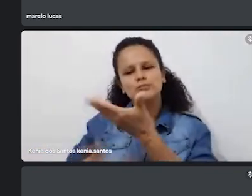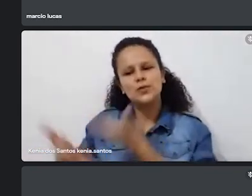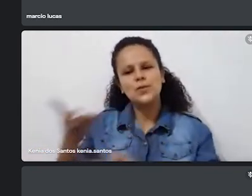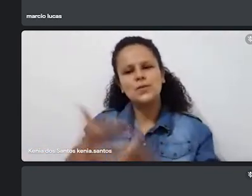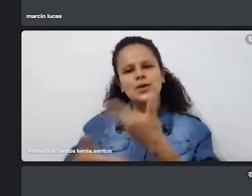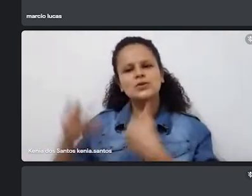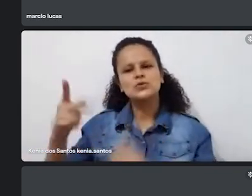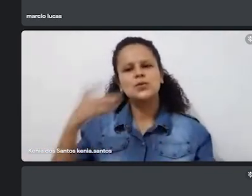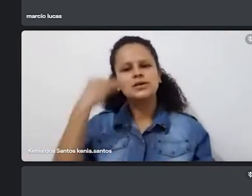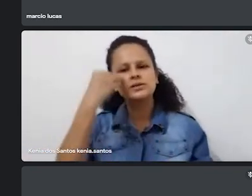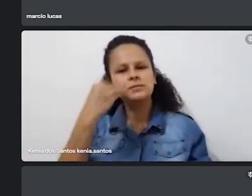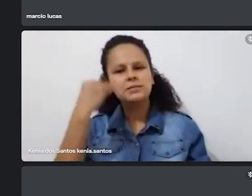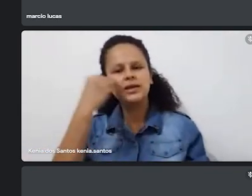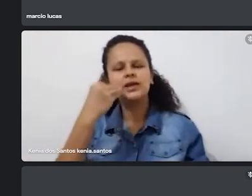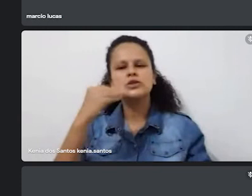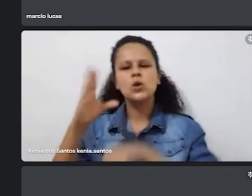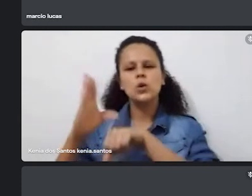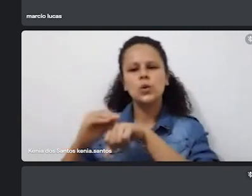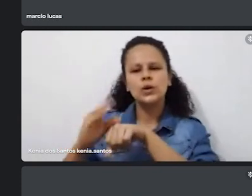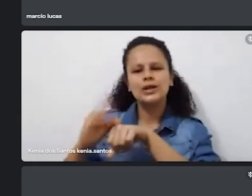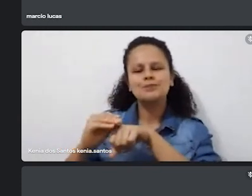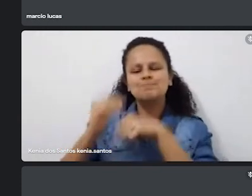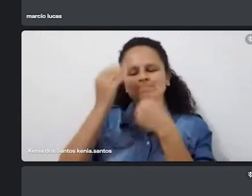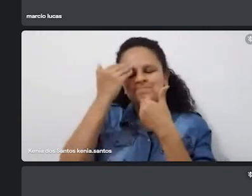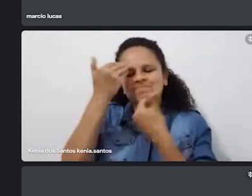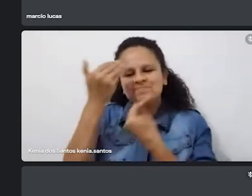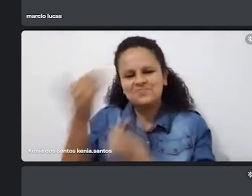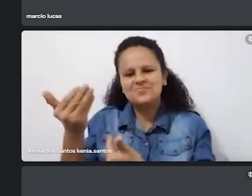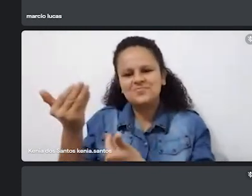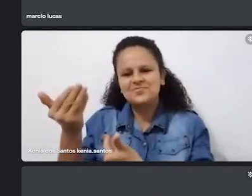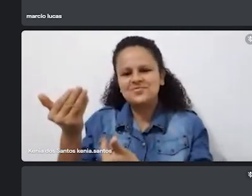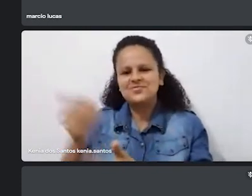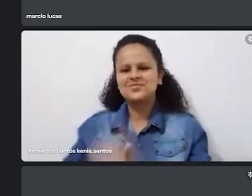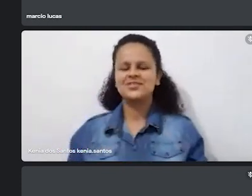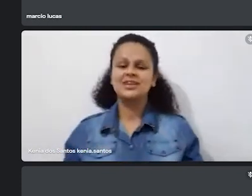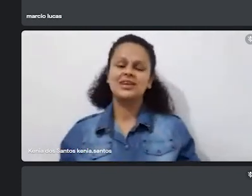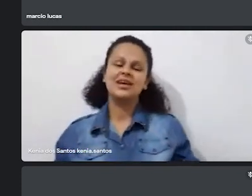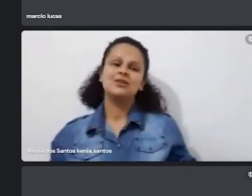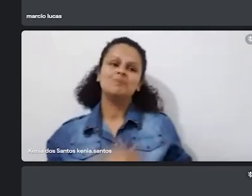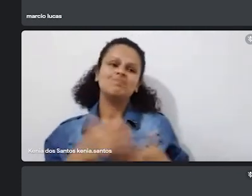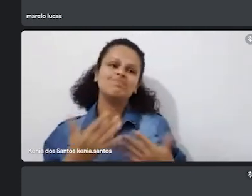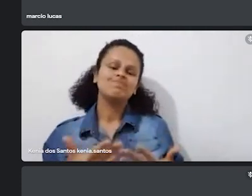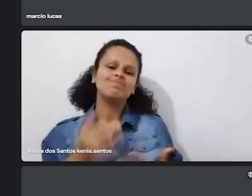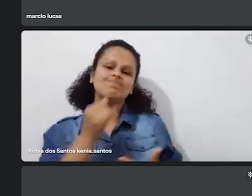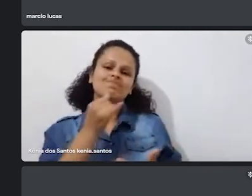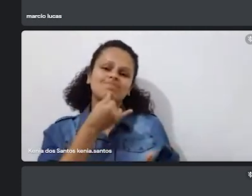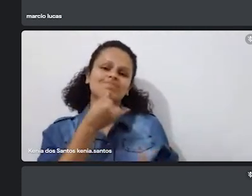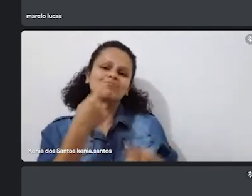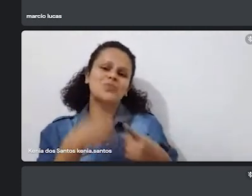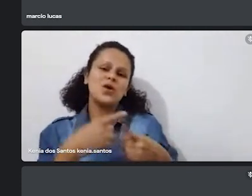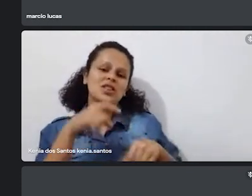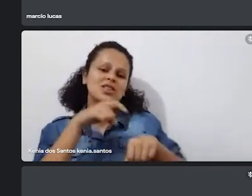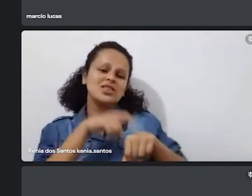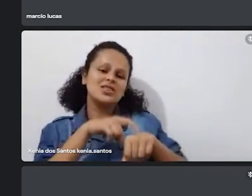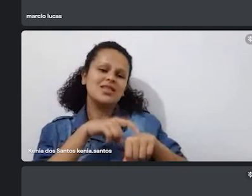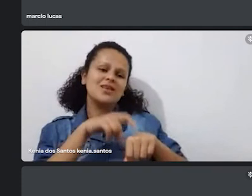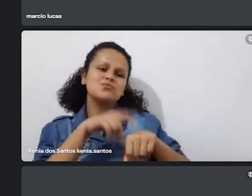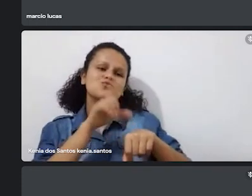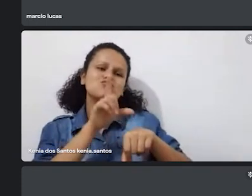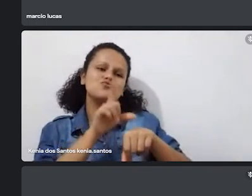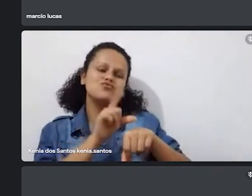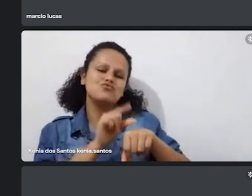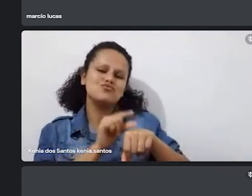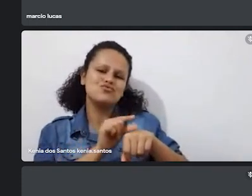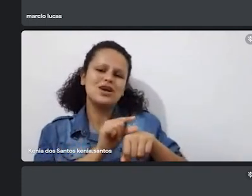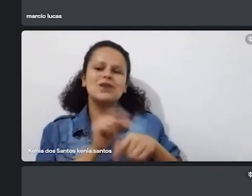suas experiências, o seu conhecimento. Muito obrigada. É uma pena que o tempo seja muito pequeno.